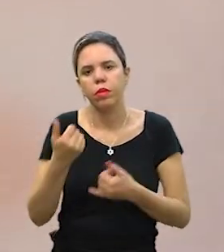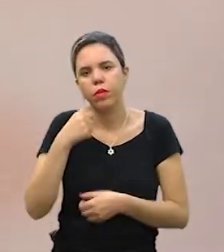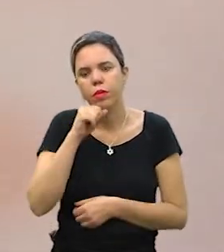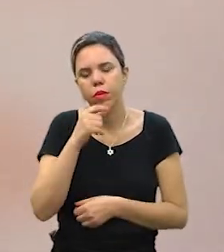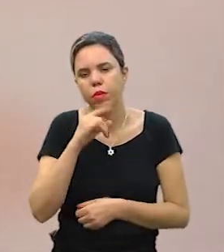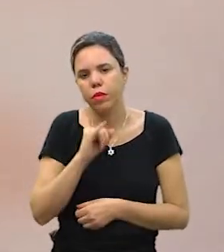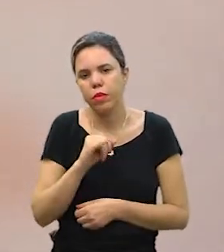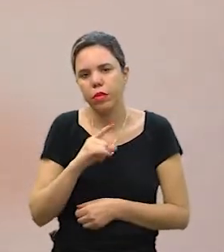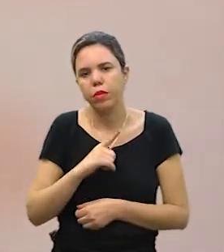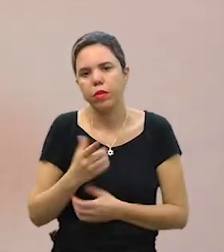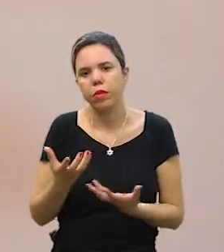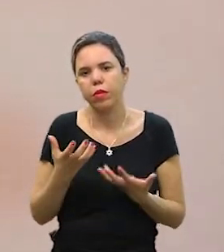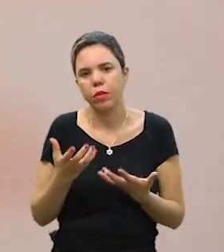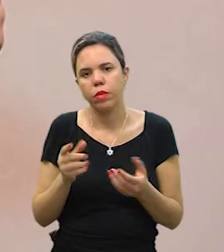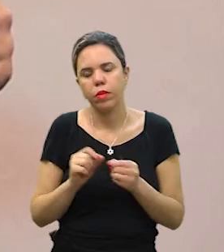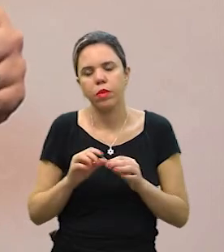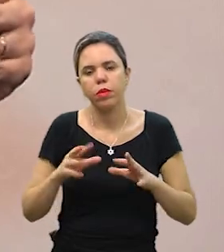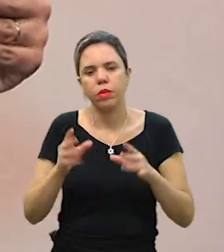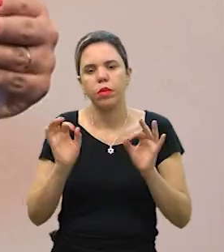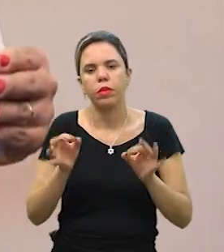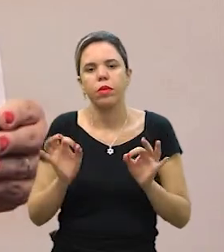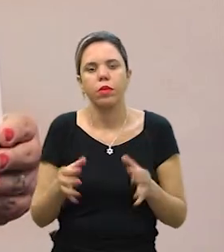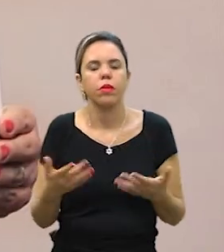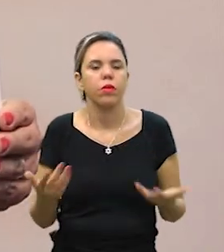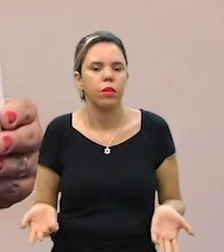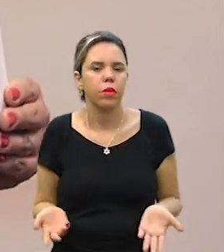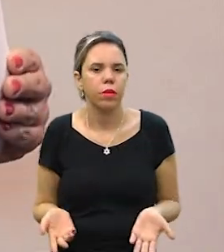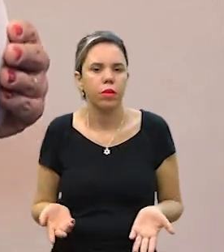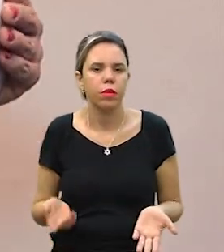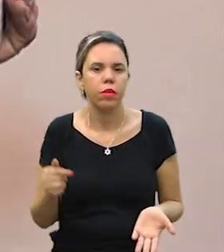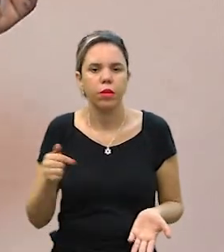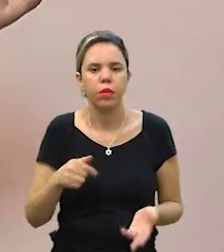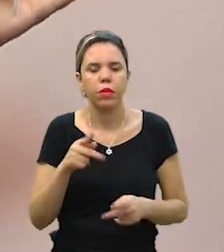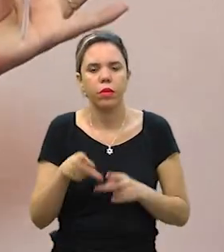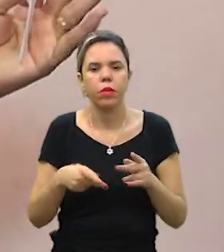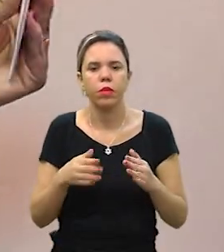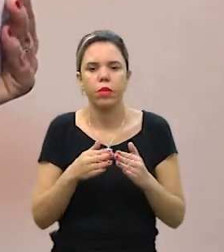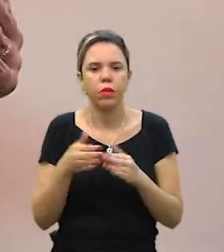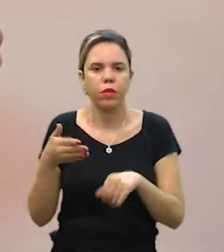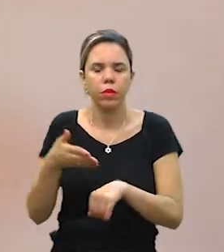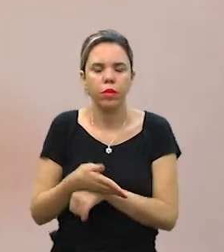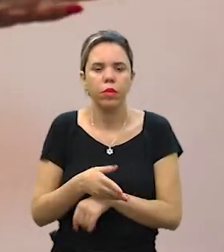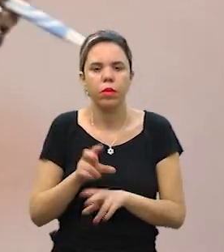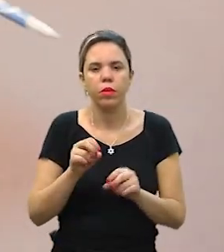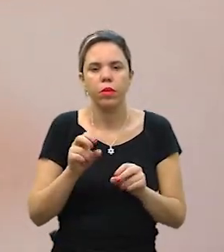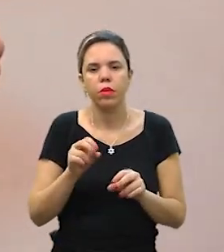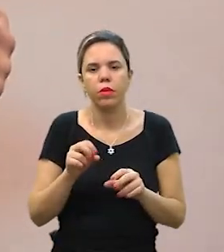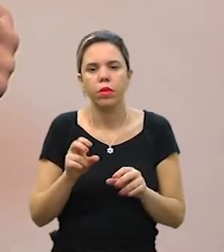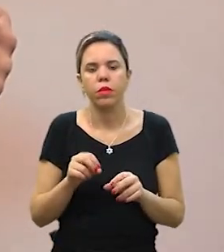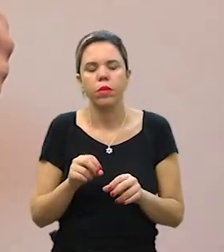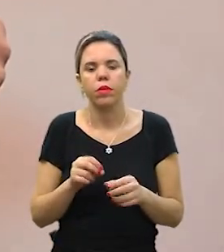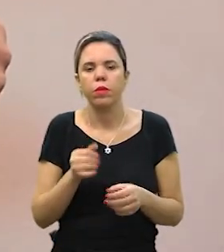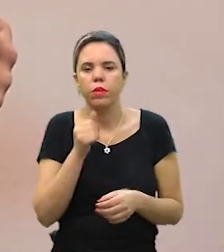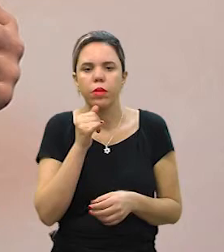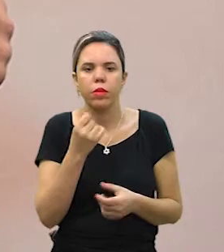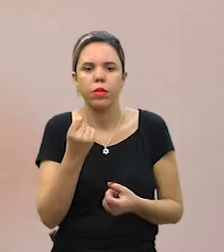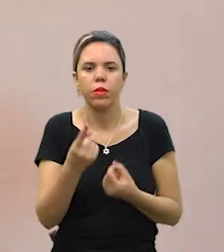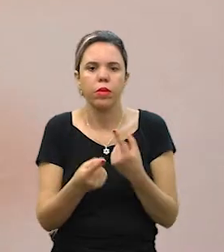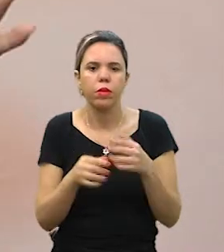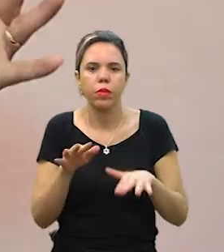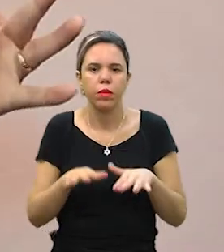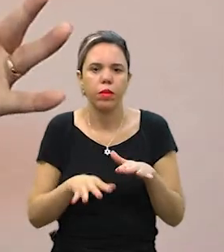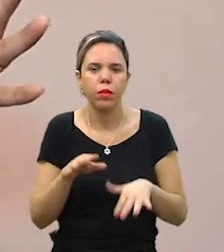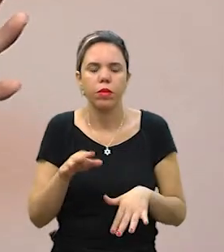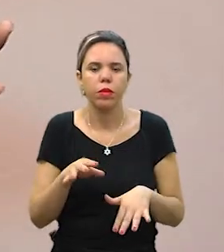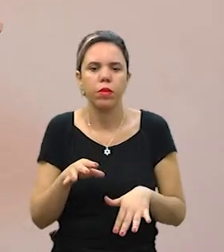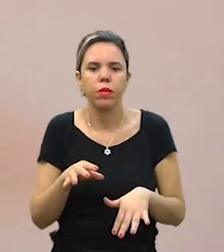fala, a mãe e o pai estão querendo fazer tudo certinho. Aquele vizinho, aquela avó, acabam